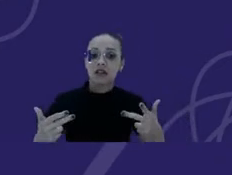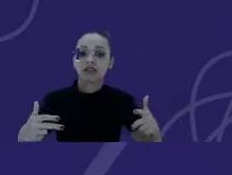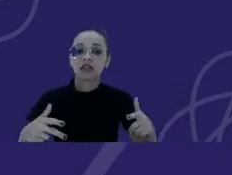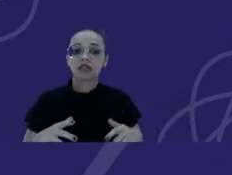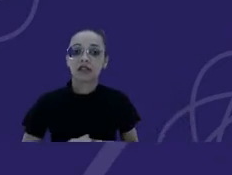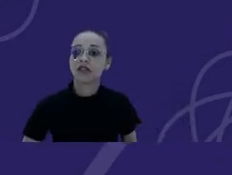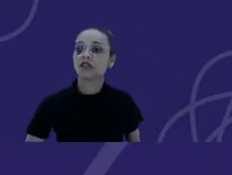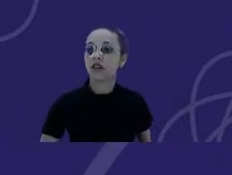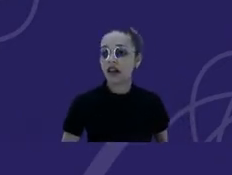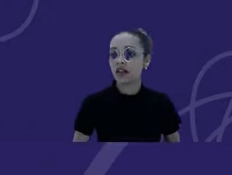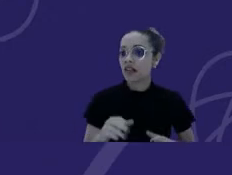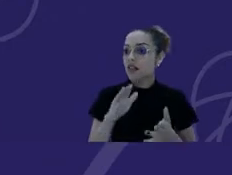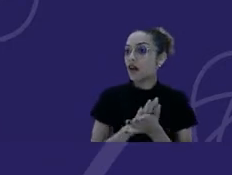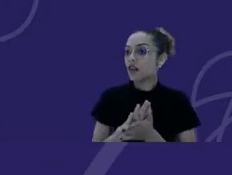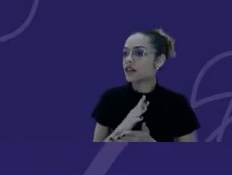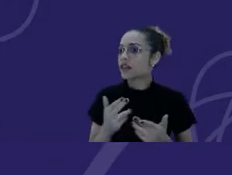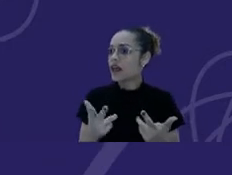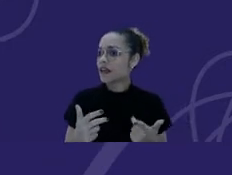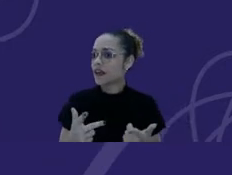Kiô.